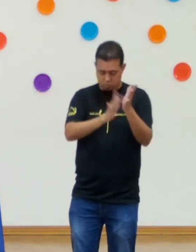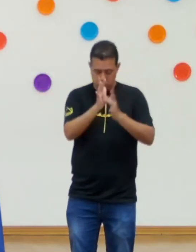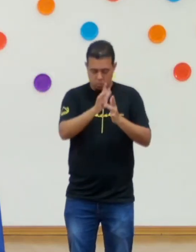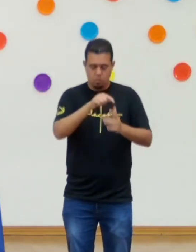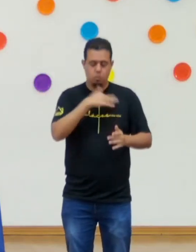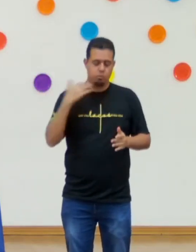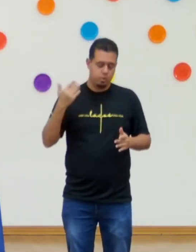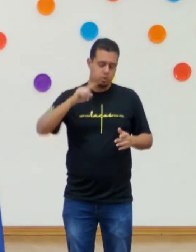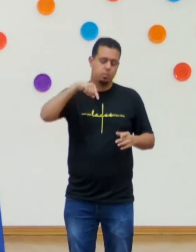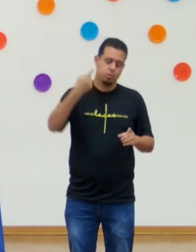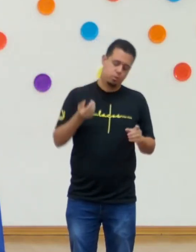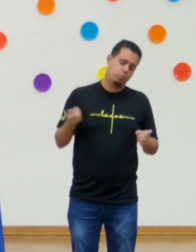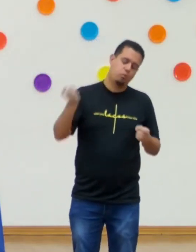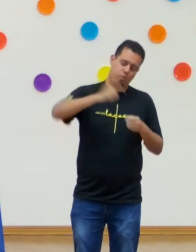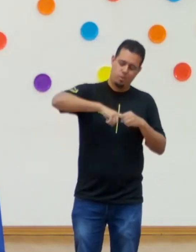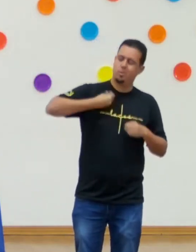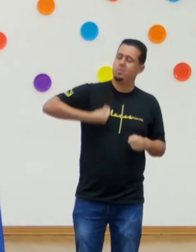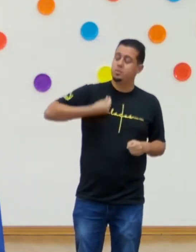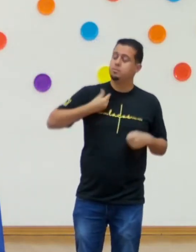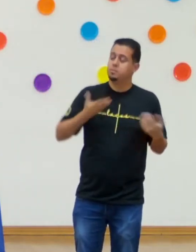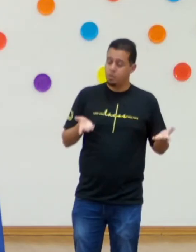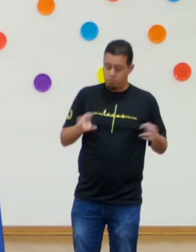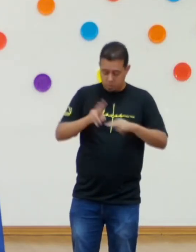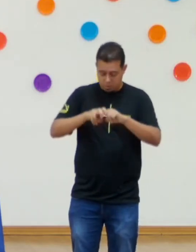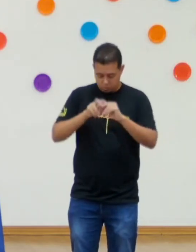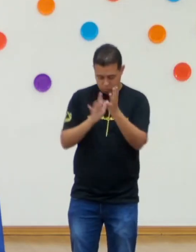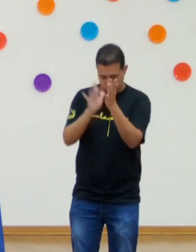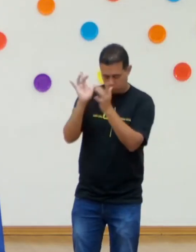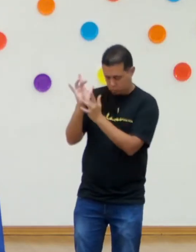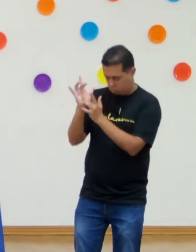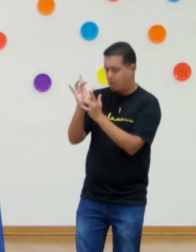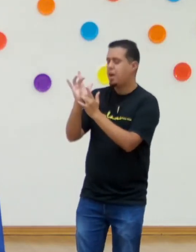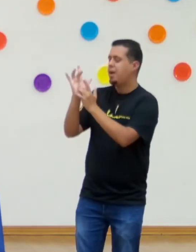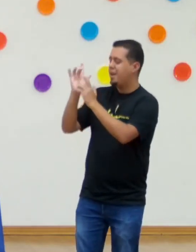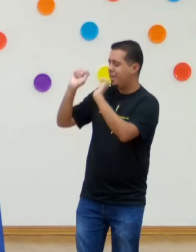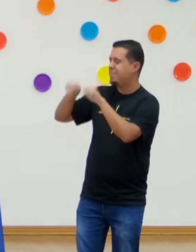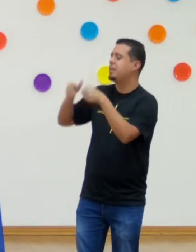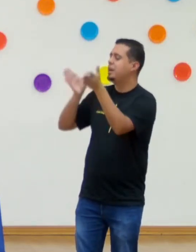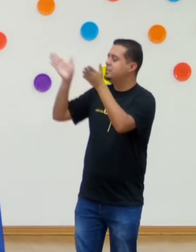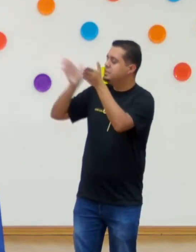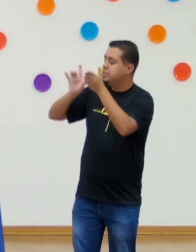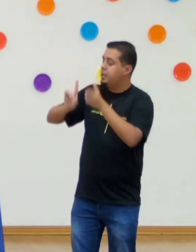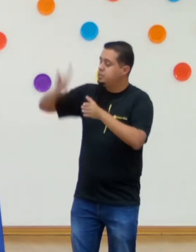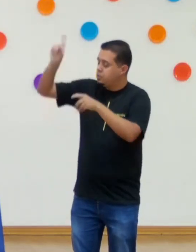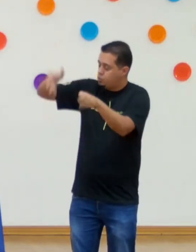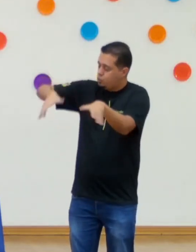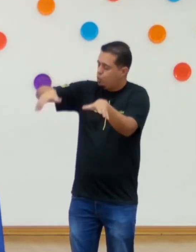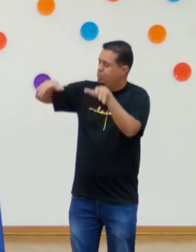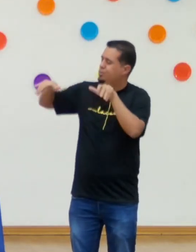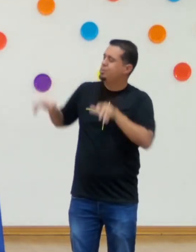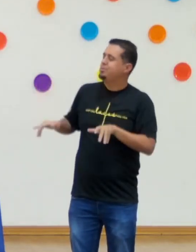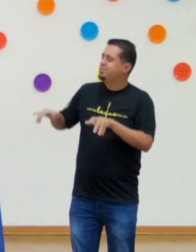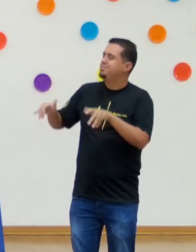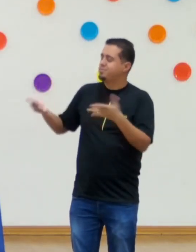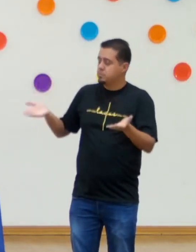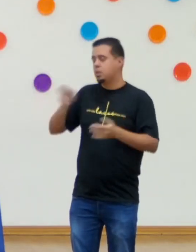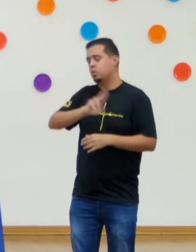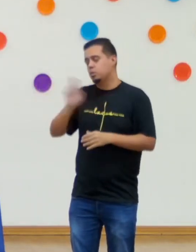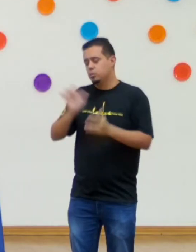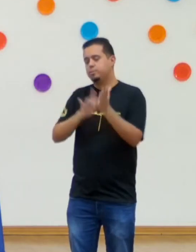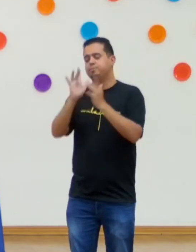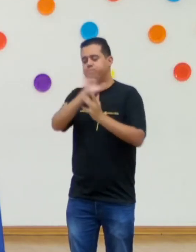e através dele nós temos o acesso ao Teu trono, ó Pai Santo. E no nome de Cristo